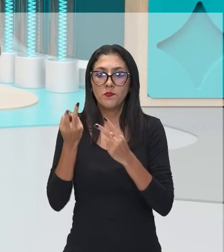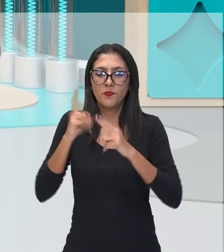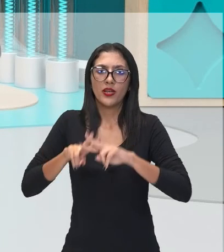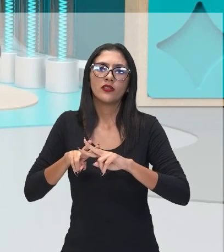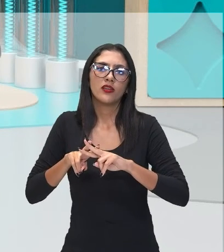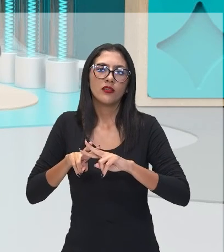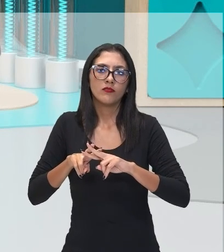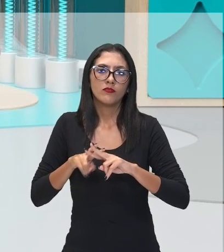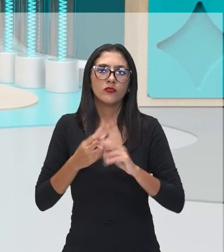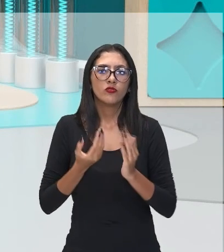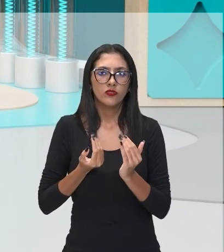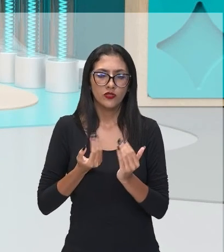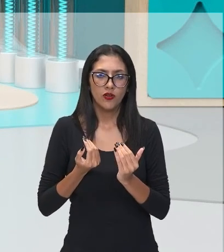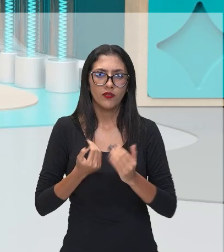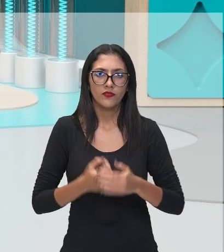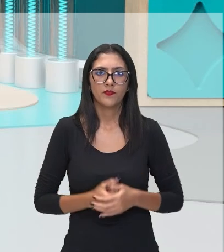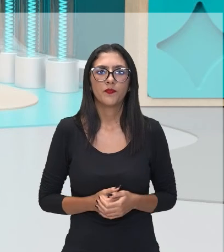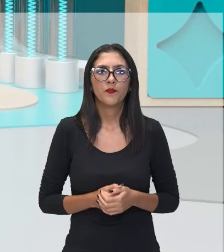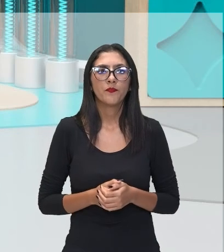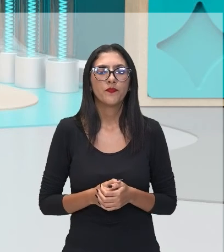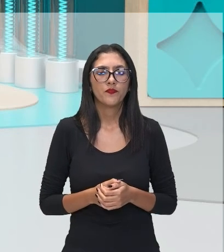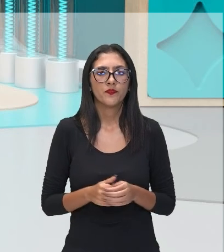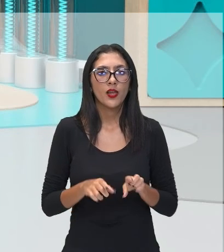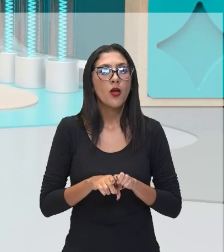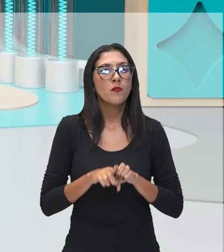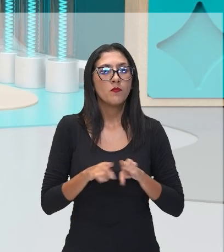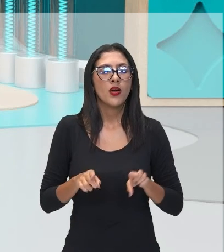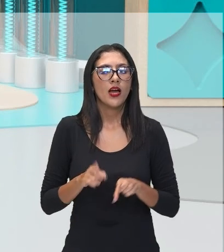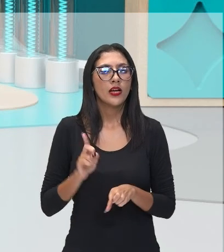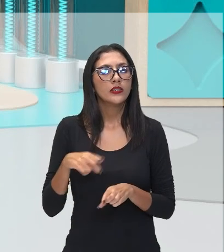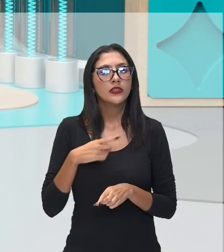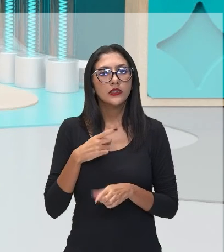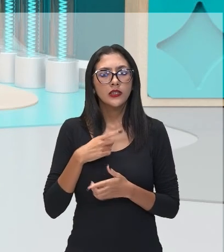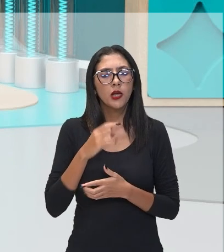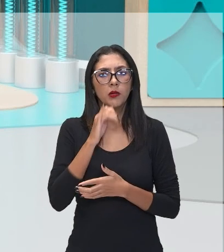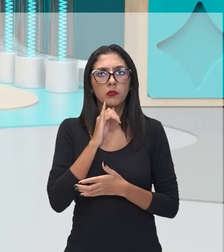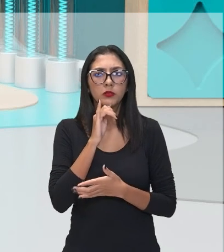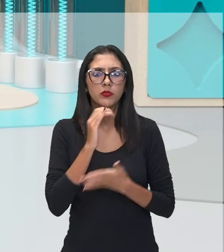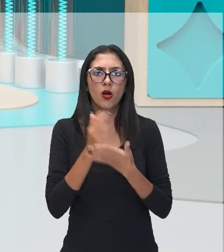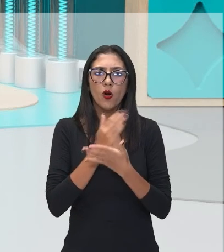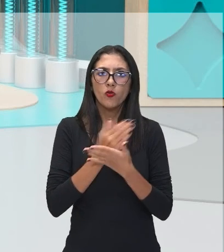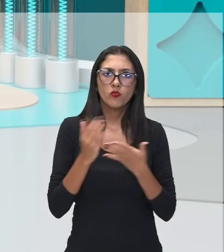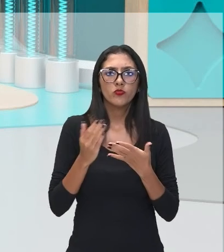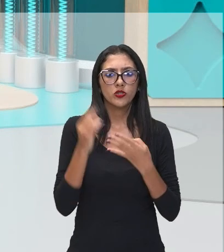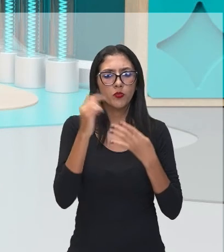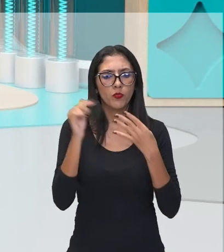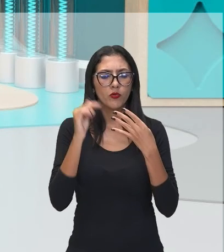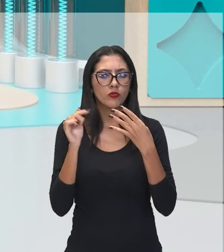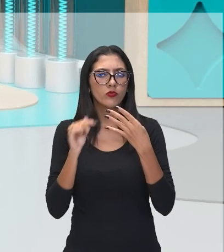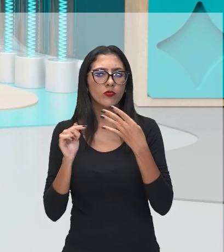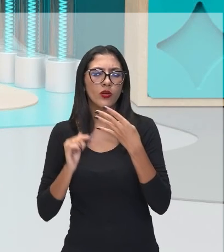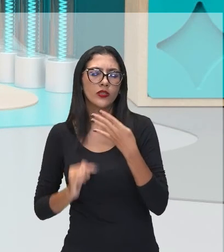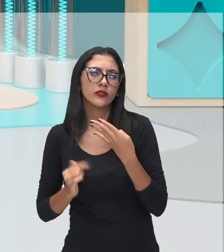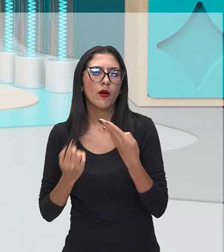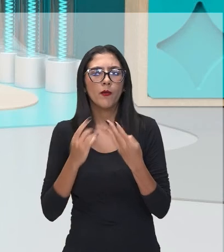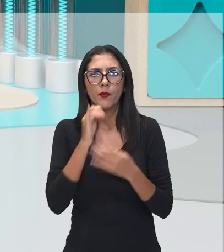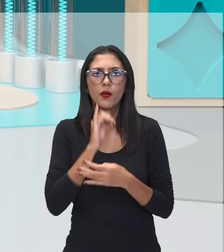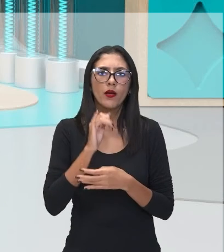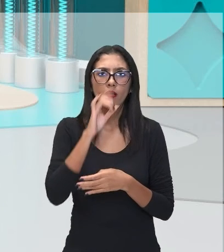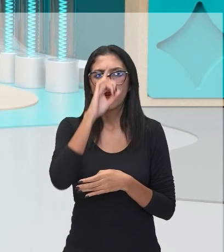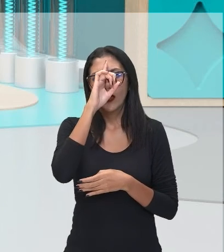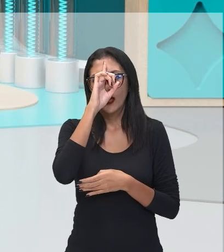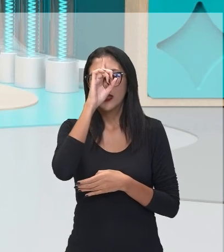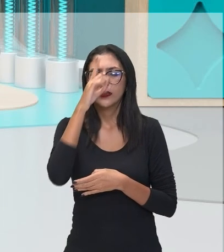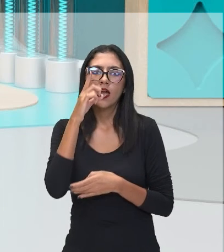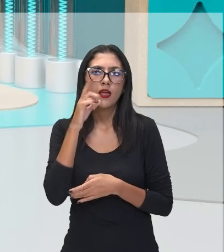No entanto, ele pondera exatamente, ele faz aí umas considerações com relação à ideia